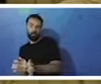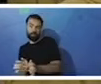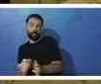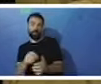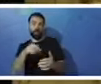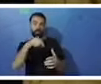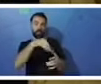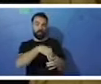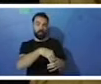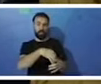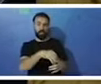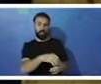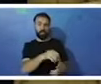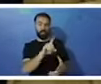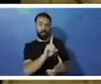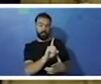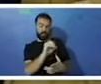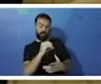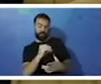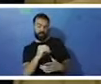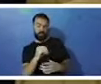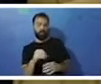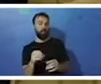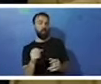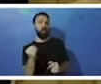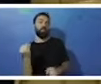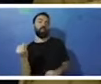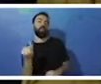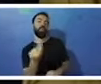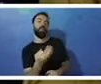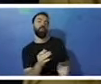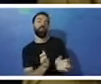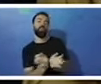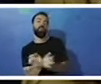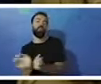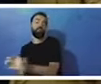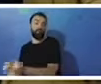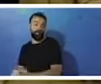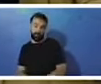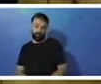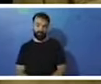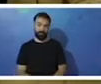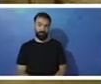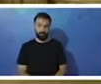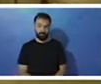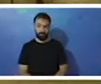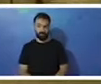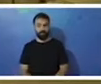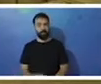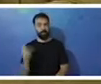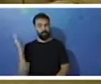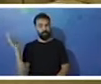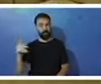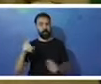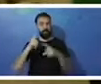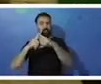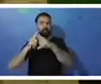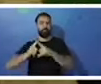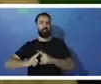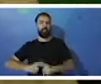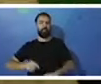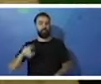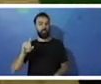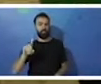120, né? Então é um pouquinho mais fácil. E eu estou utilizando aqui a tabuada do 10,